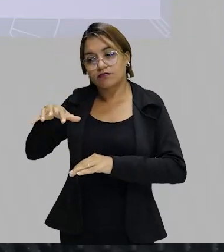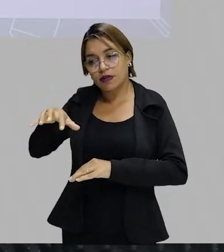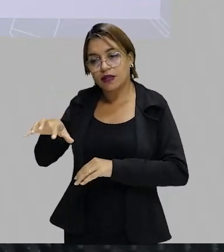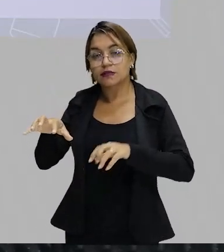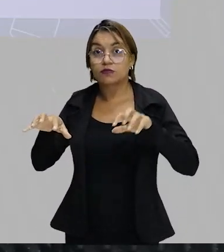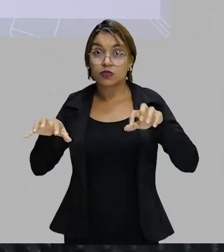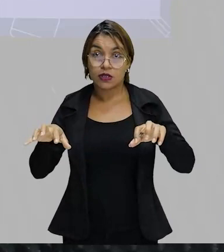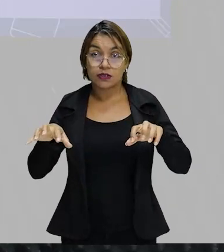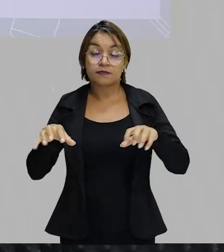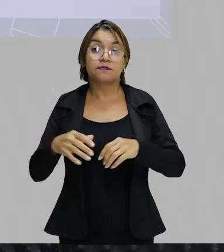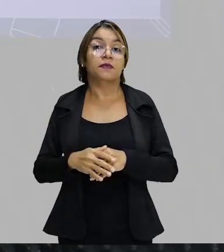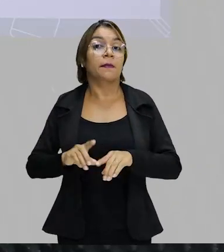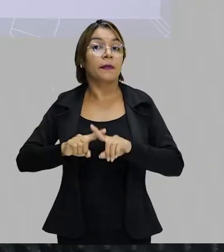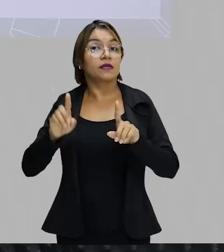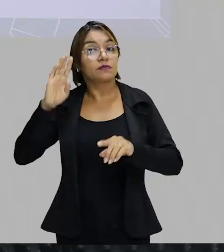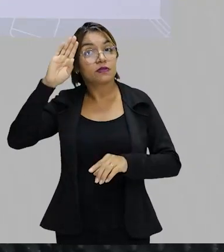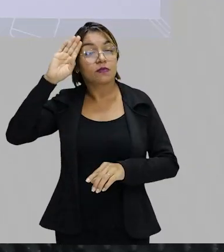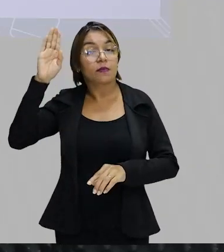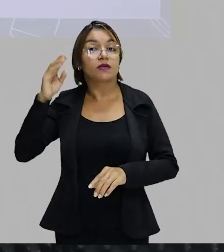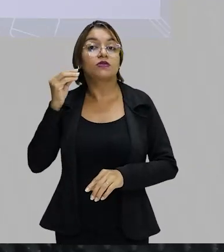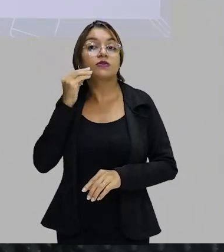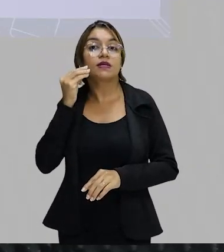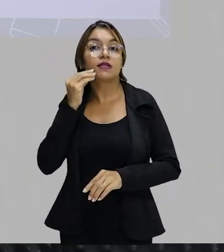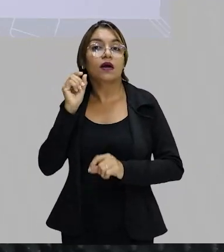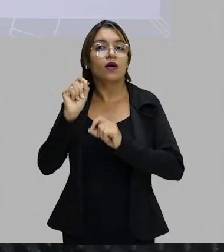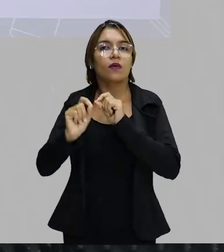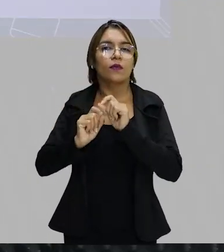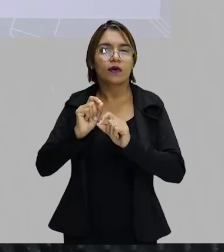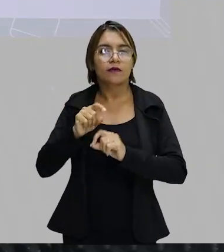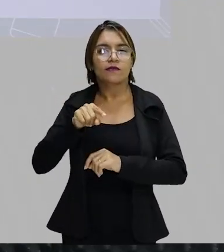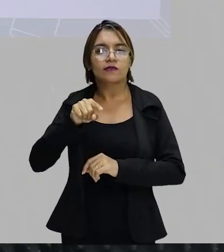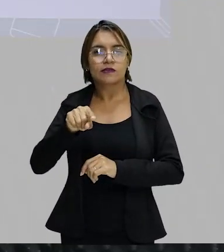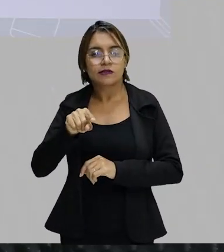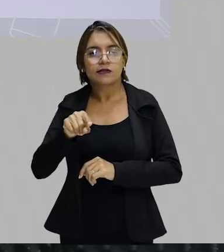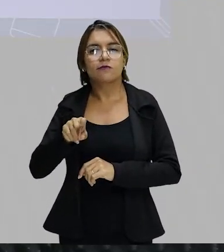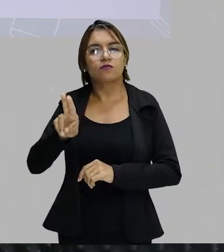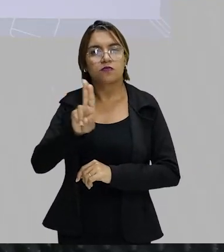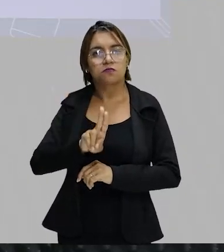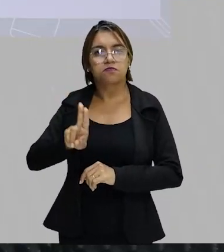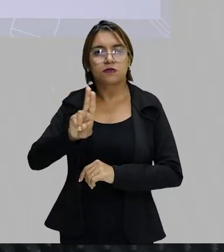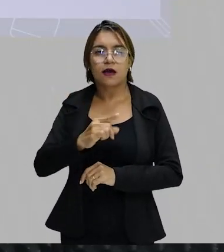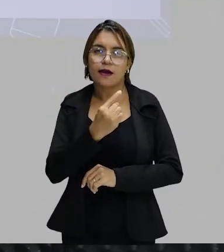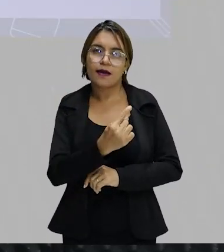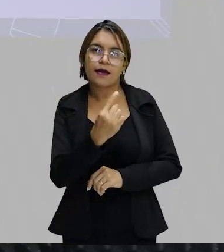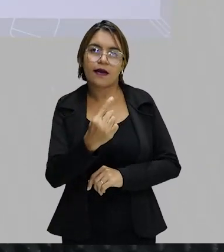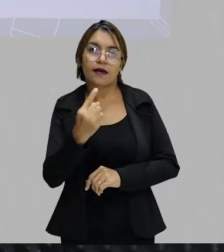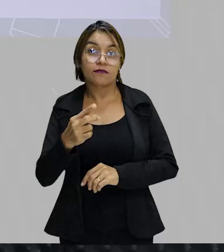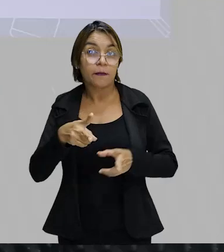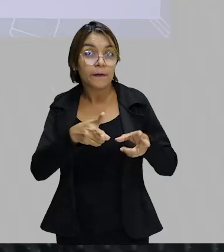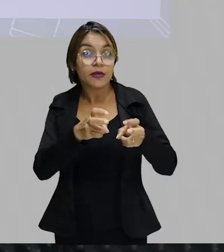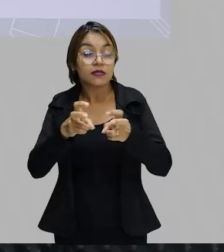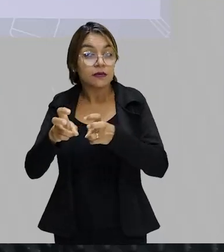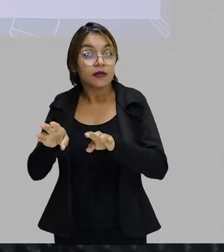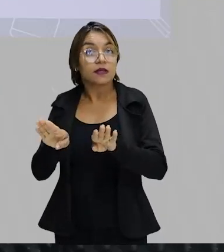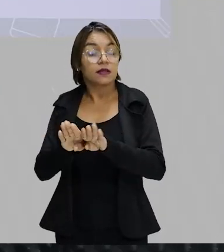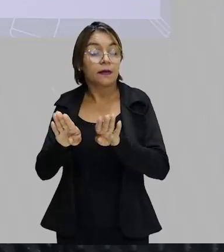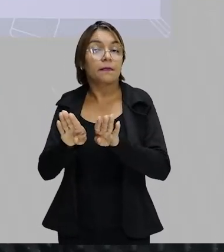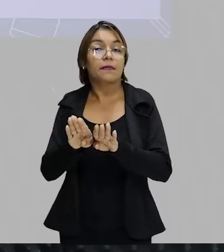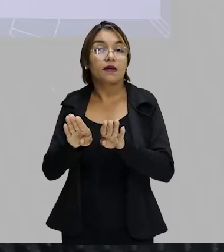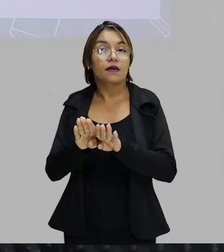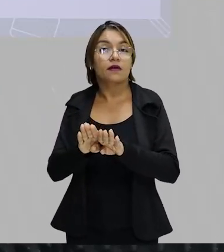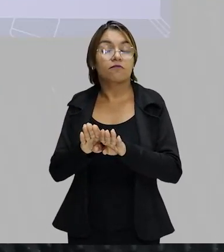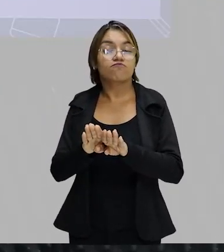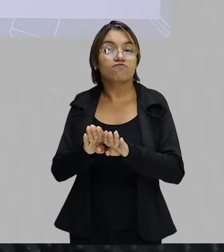principalmente a tentativa de aplicabilidade de cada um, que vocês vão perceber que vai funcionar bem